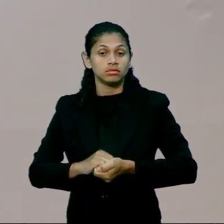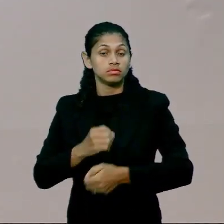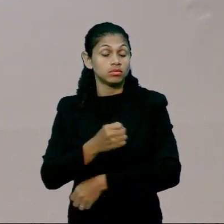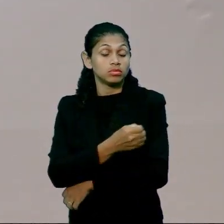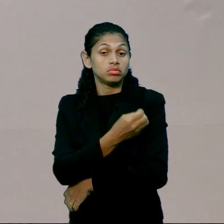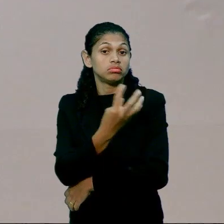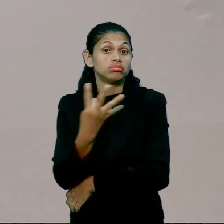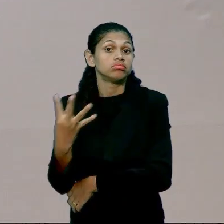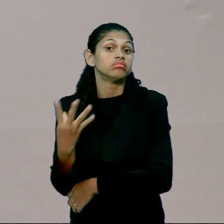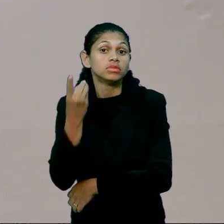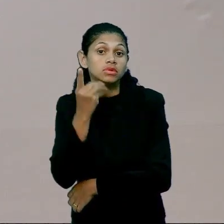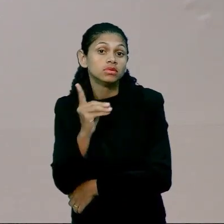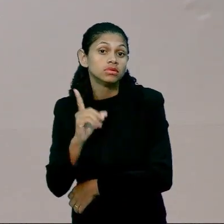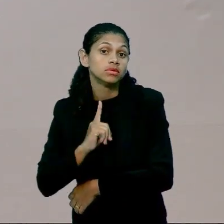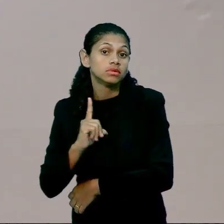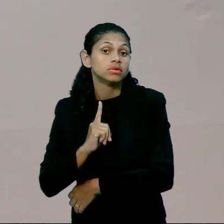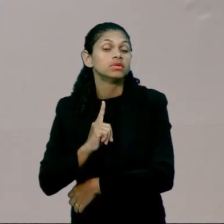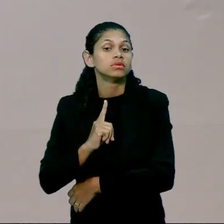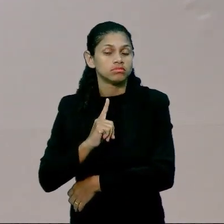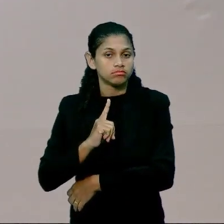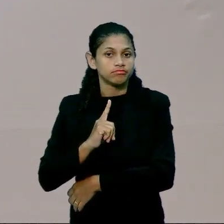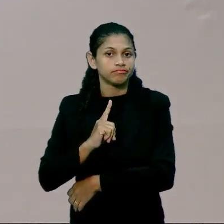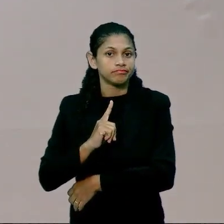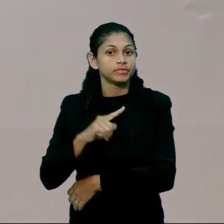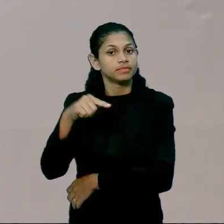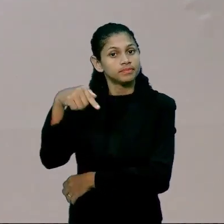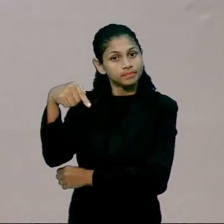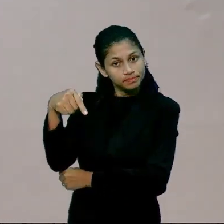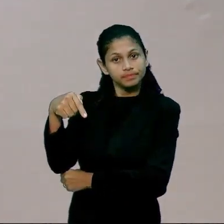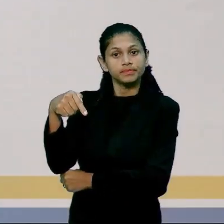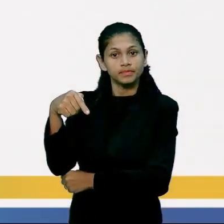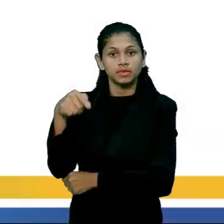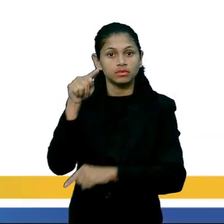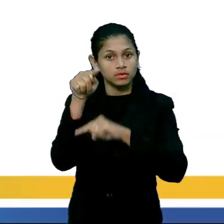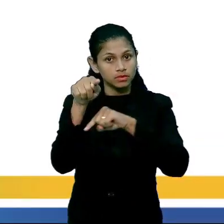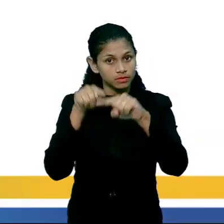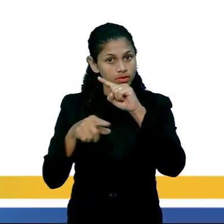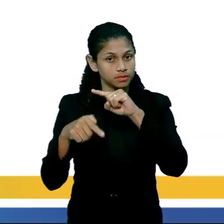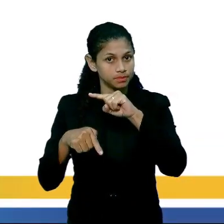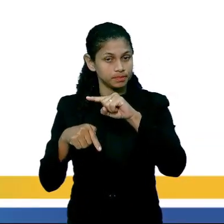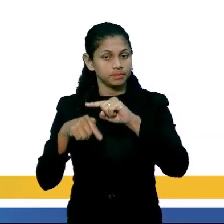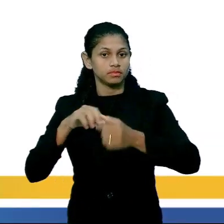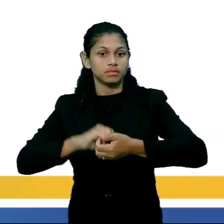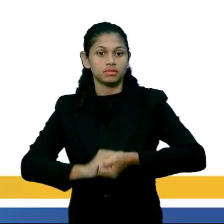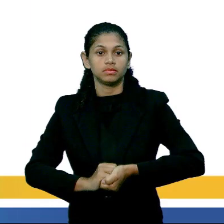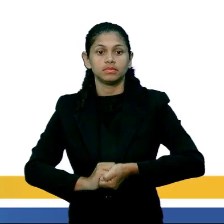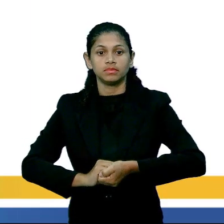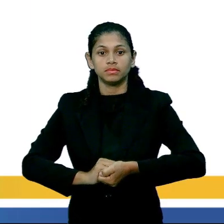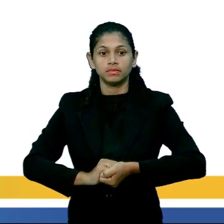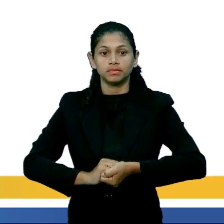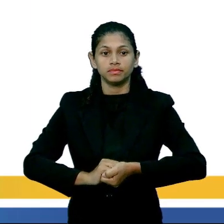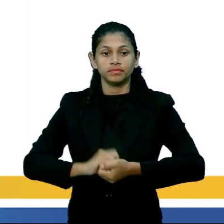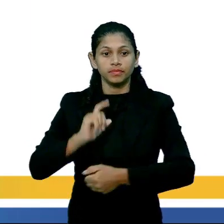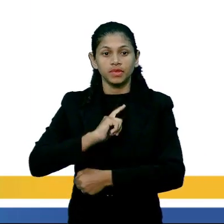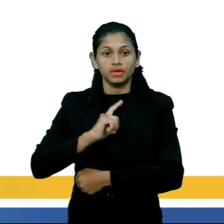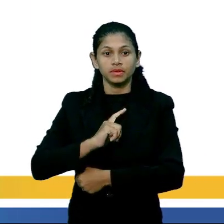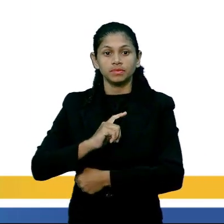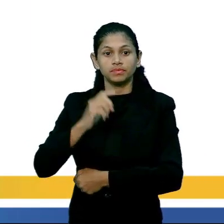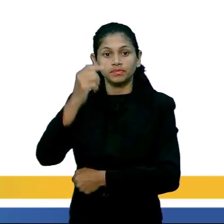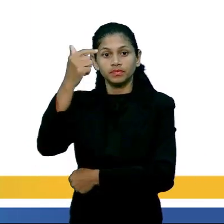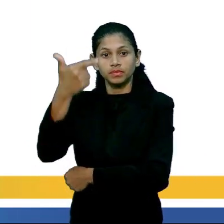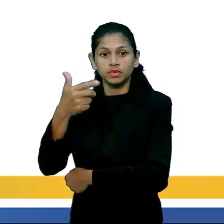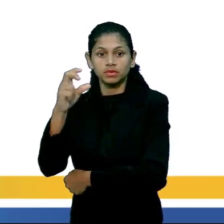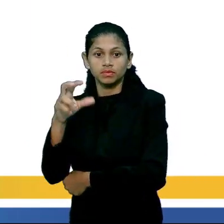7 não é isso então nós vamos dividir por 7 Tudo bem então vamos lá continuando temos aí